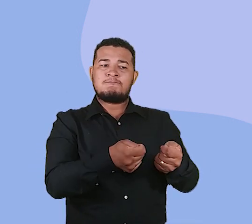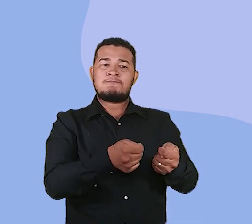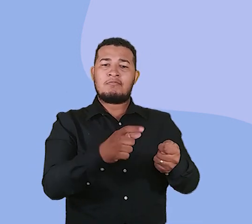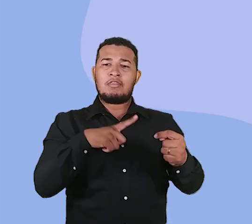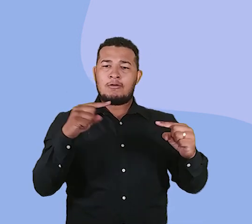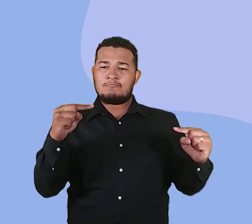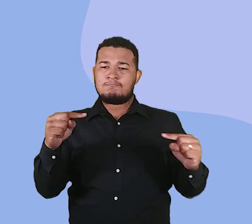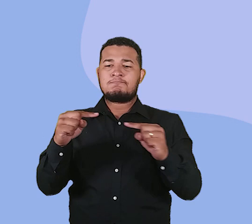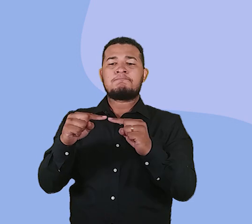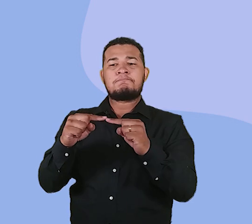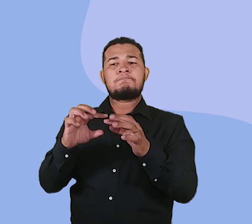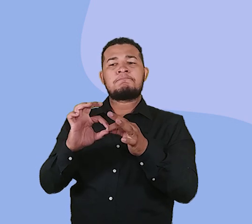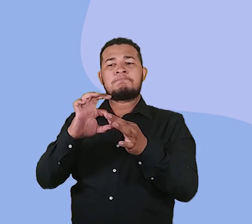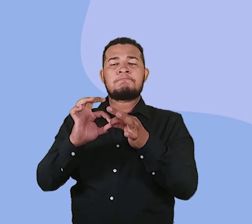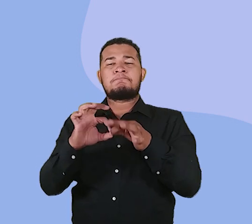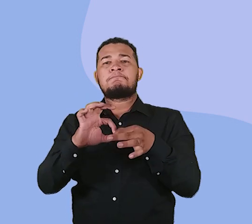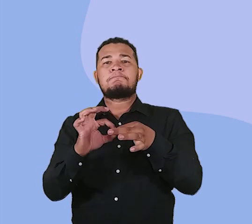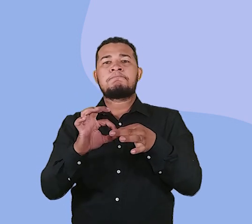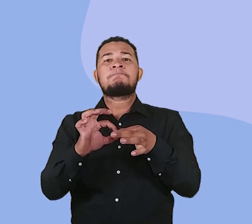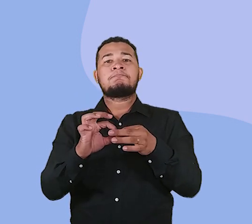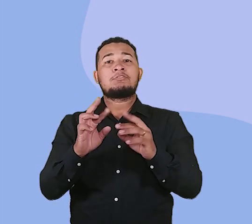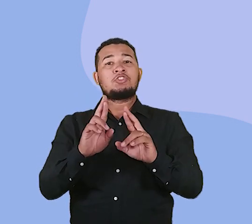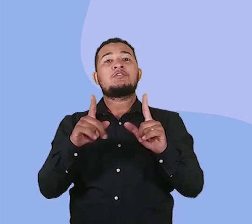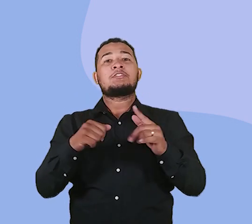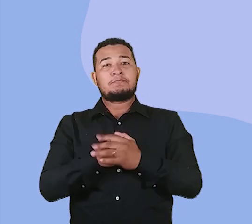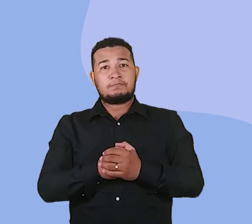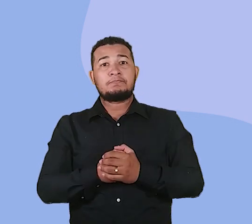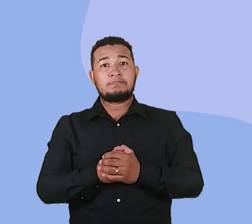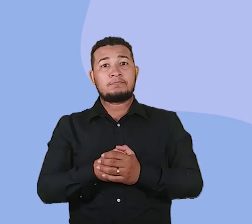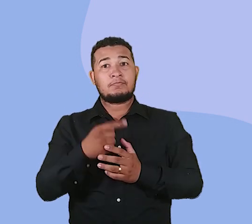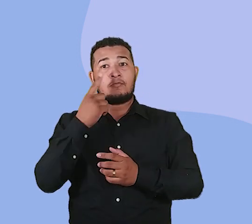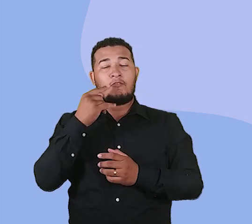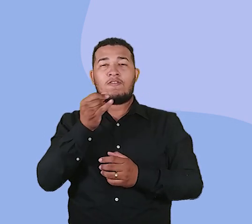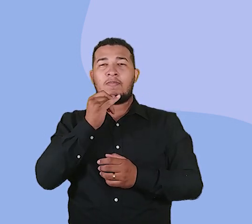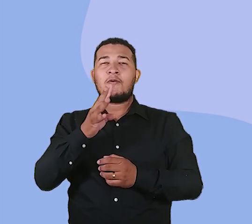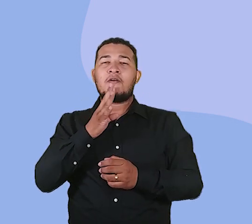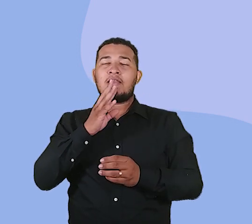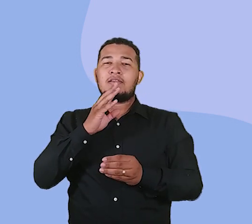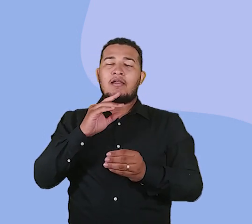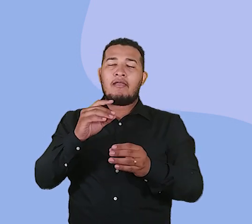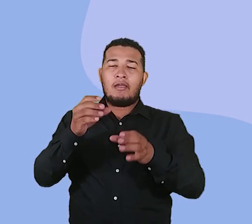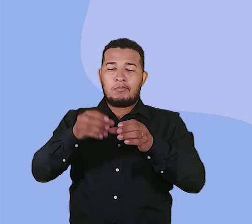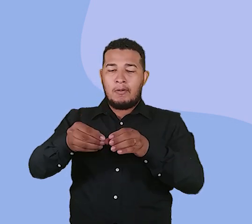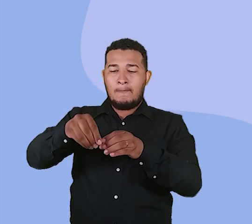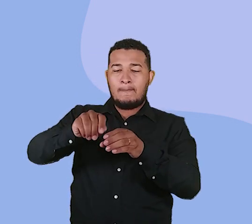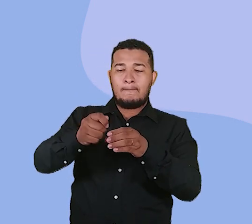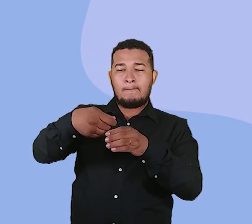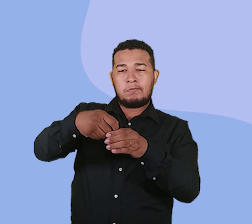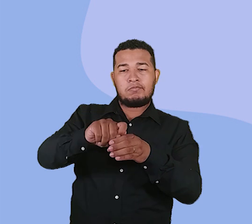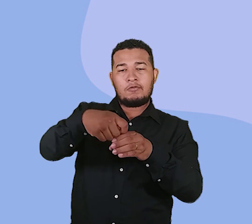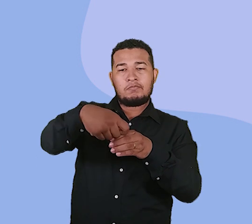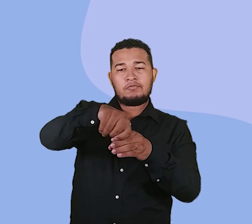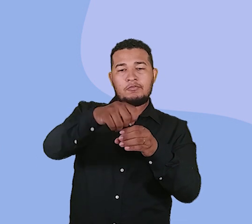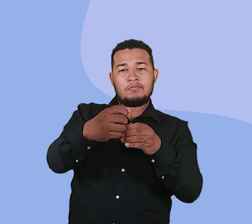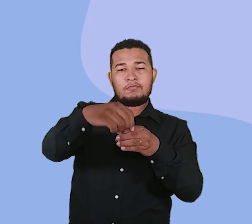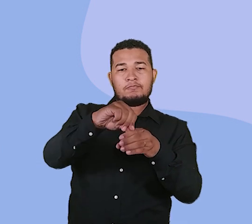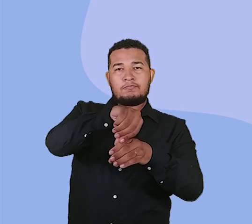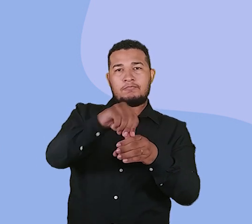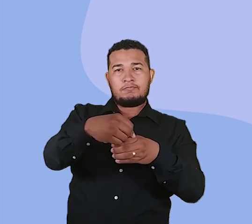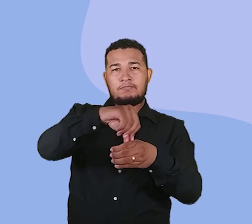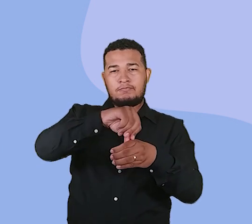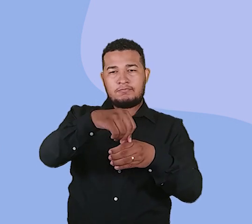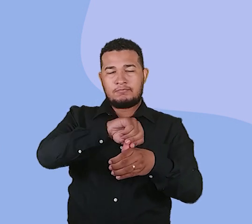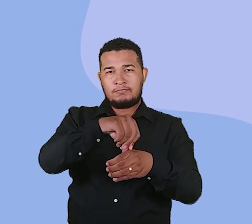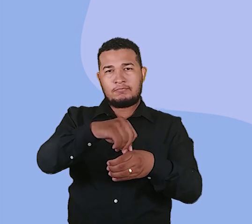entre a aplicação da força potente e o ponto de apoio aí eu coloquei abdou de lata abridor de garrafa